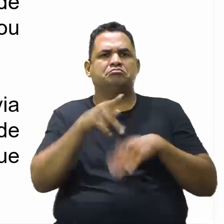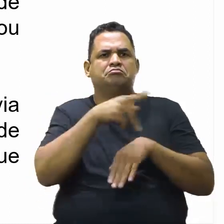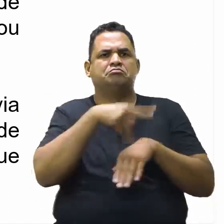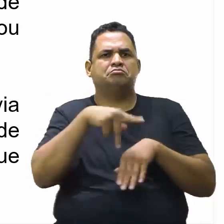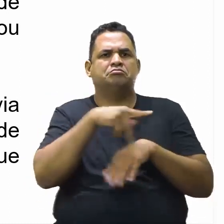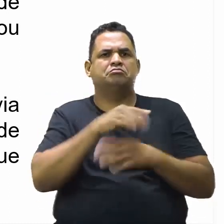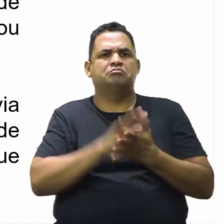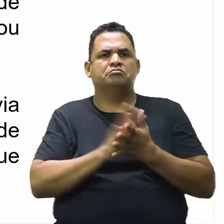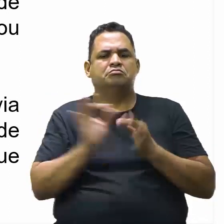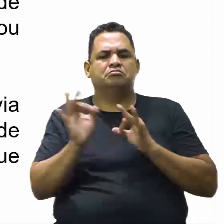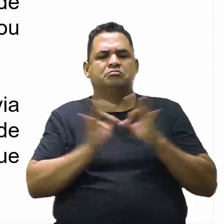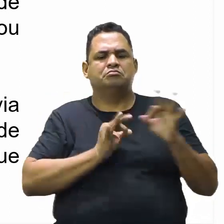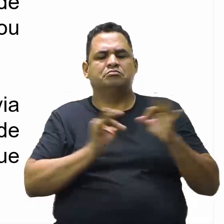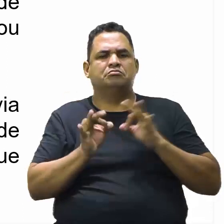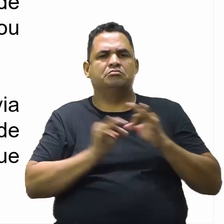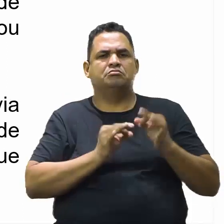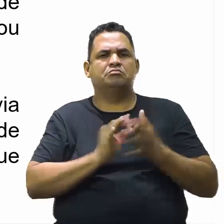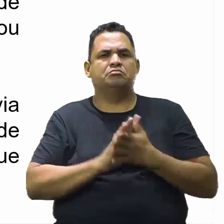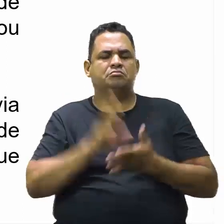países que se